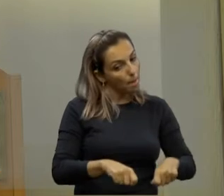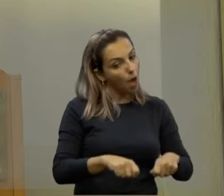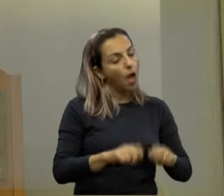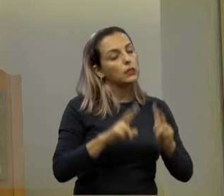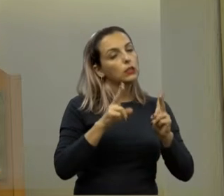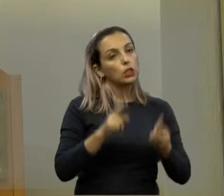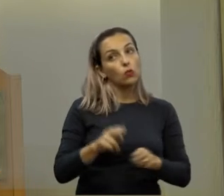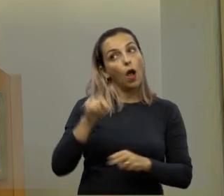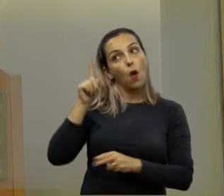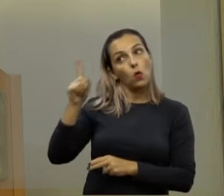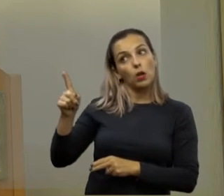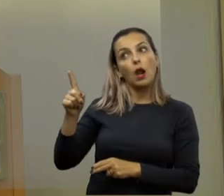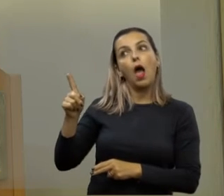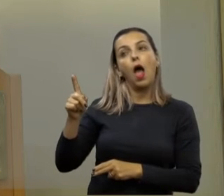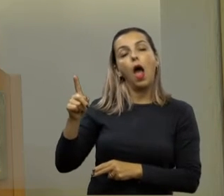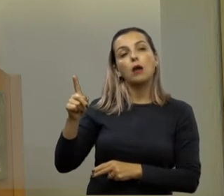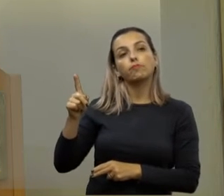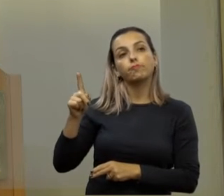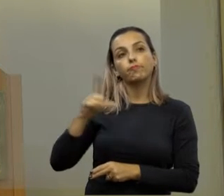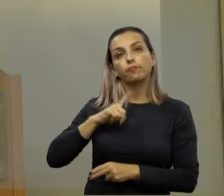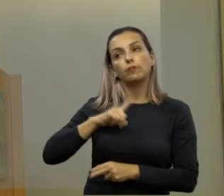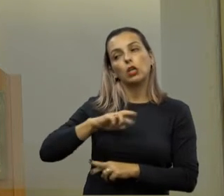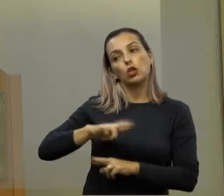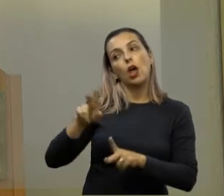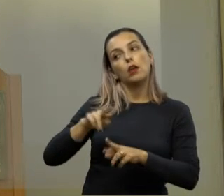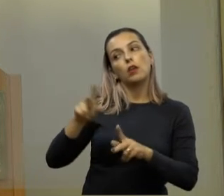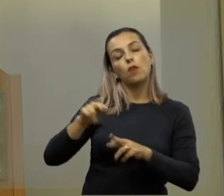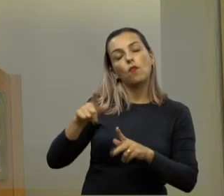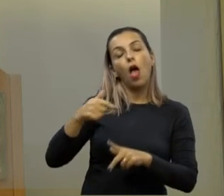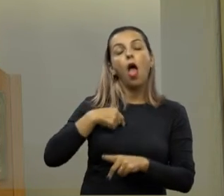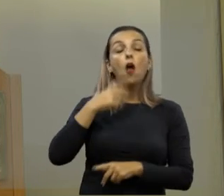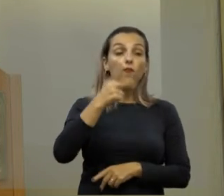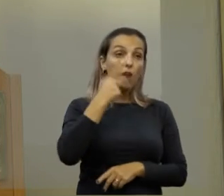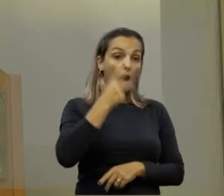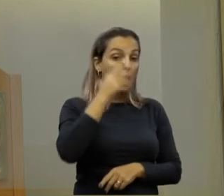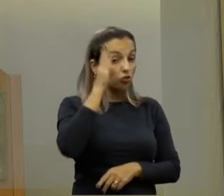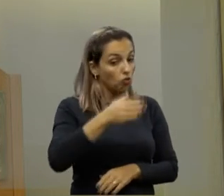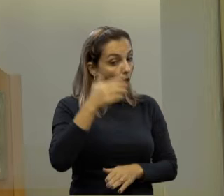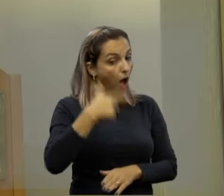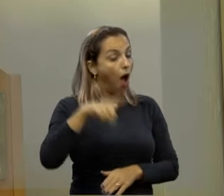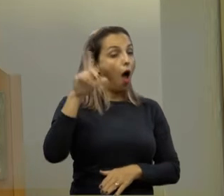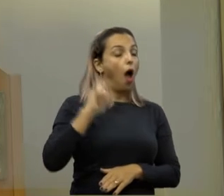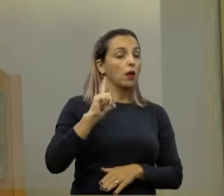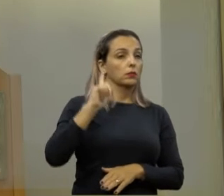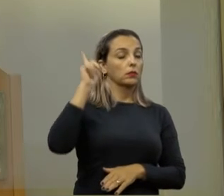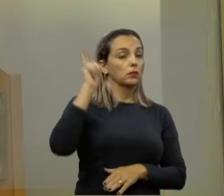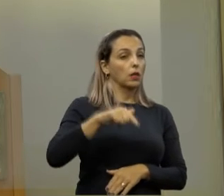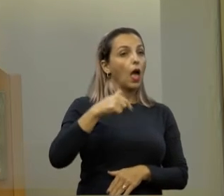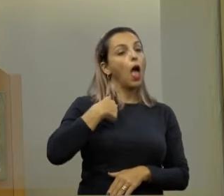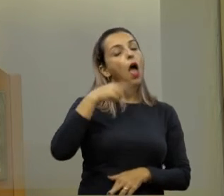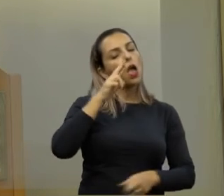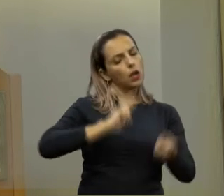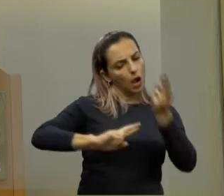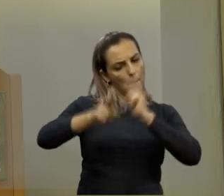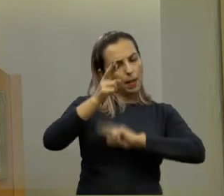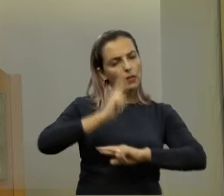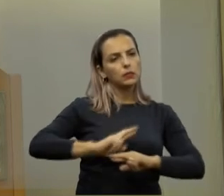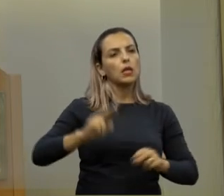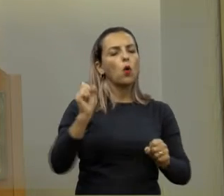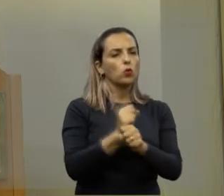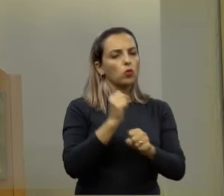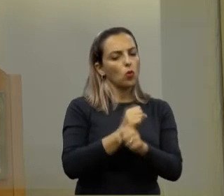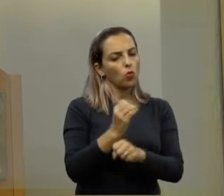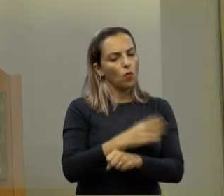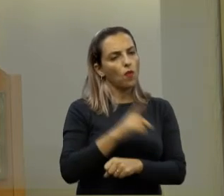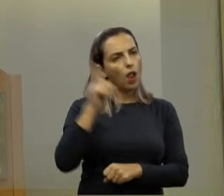que o Rafael apontou na fala dele e eu já tinha voltado também eu já eu não tenho tido reclamações dessa reforma do